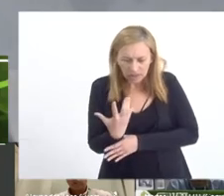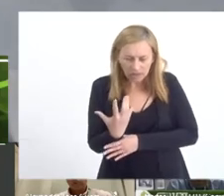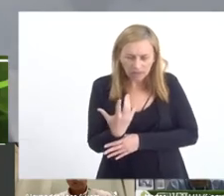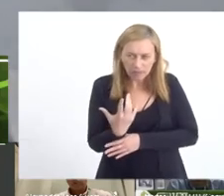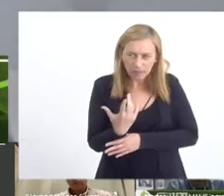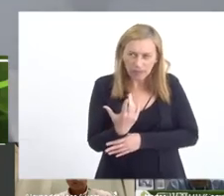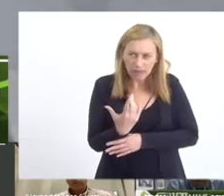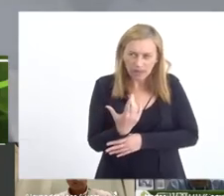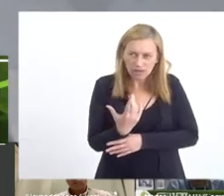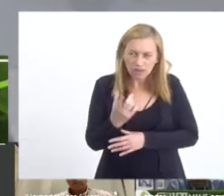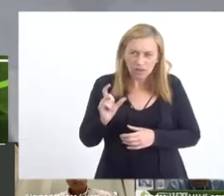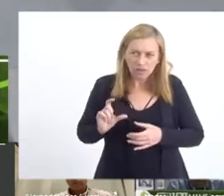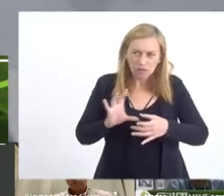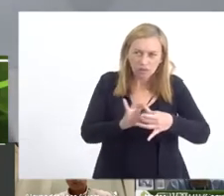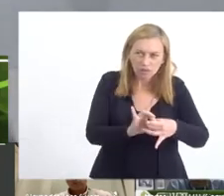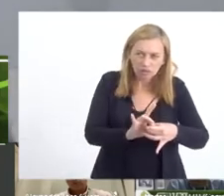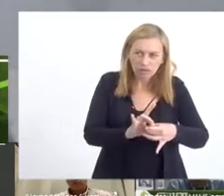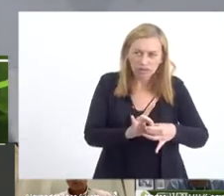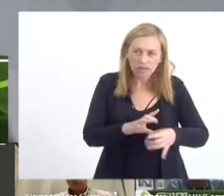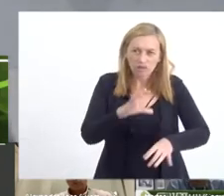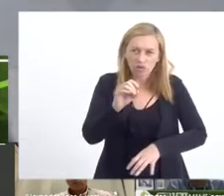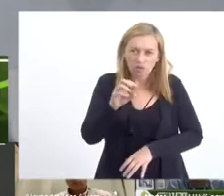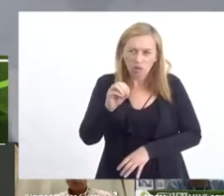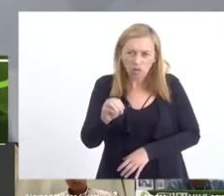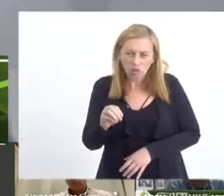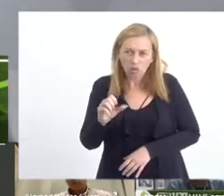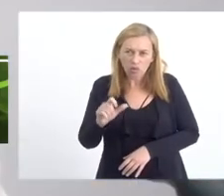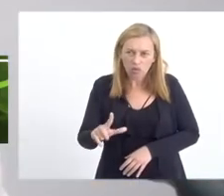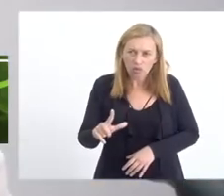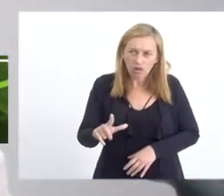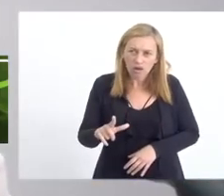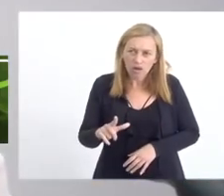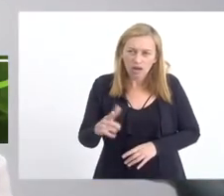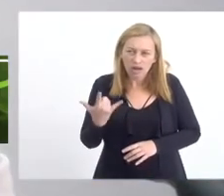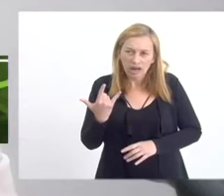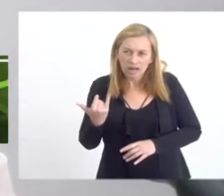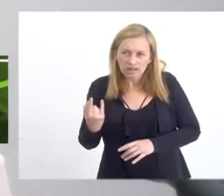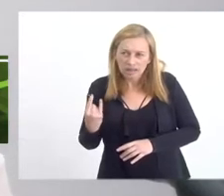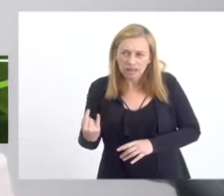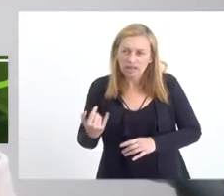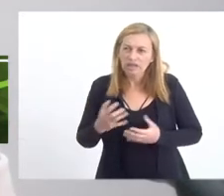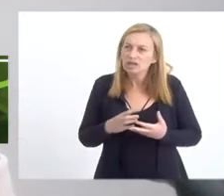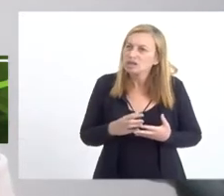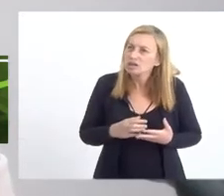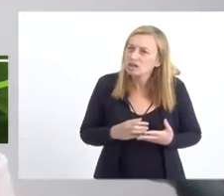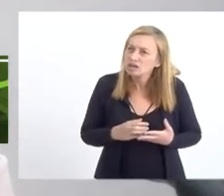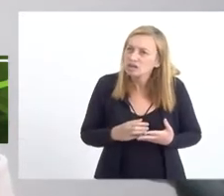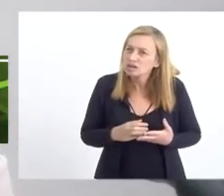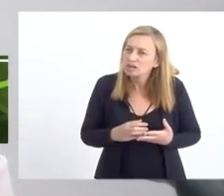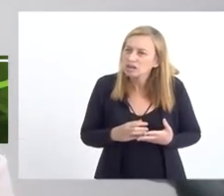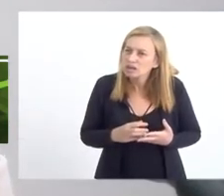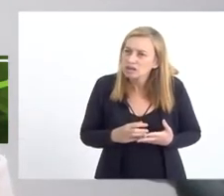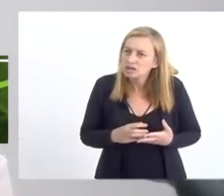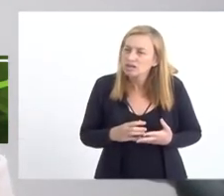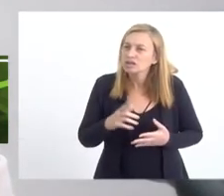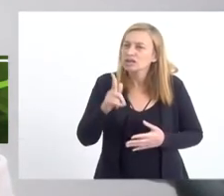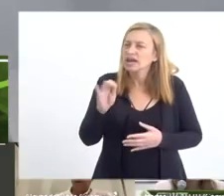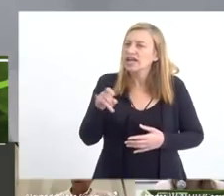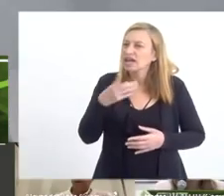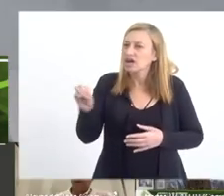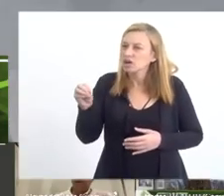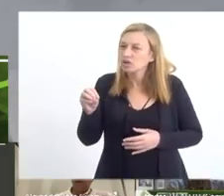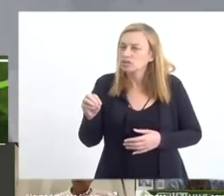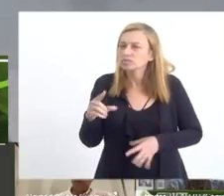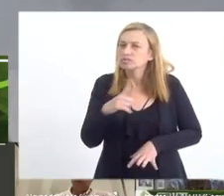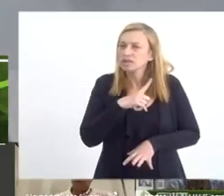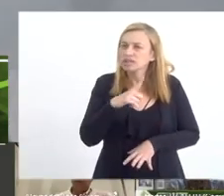a conectividade da Gol, atrair a ITA com hub aqui no Galeão. A gente